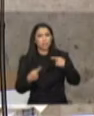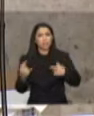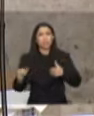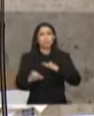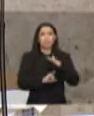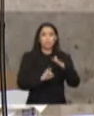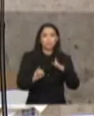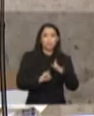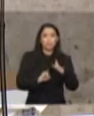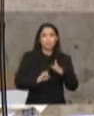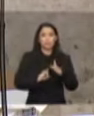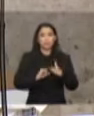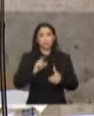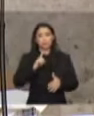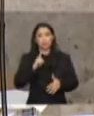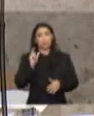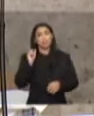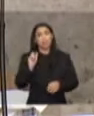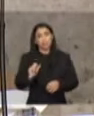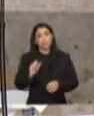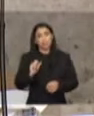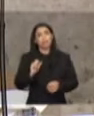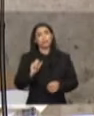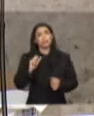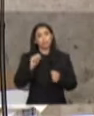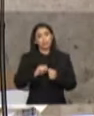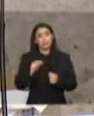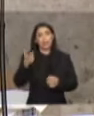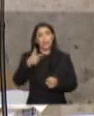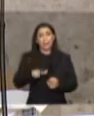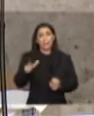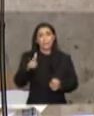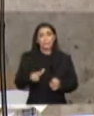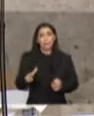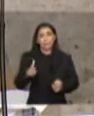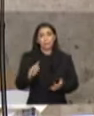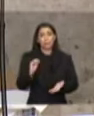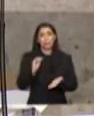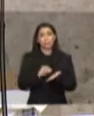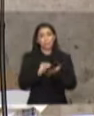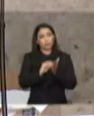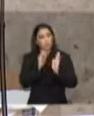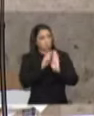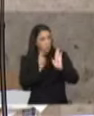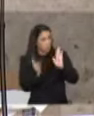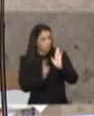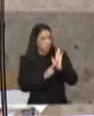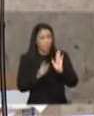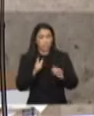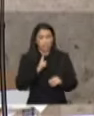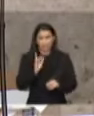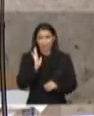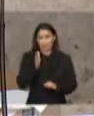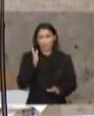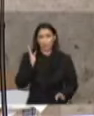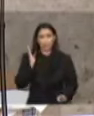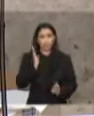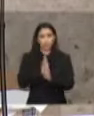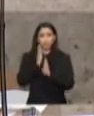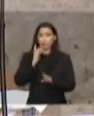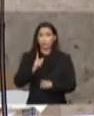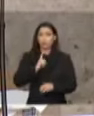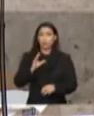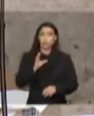institucionais determinantes da repetição das irregularidades já diagnosticadas